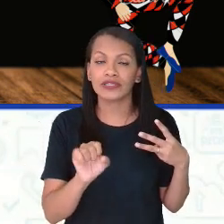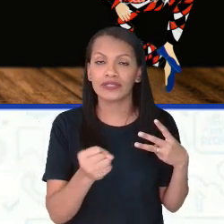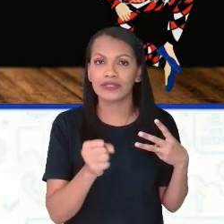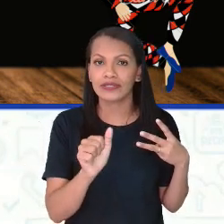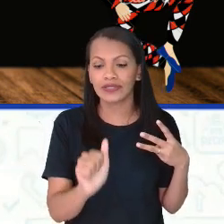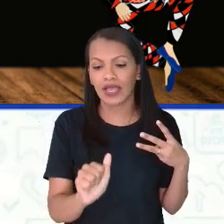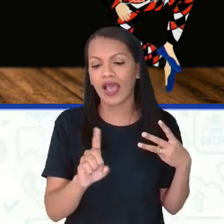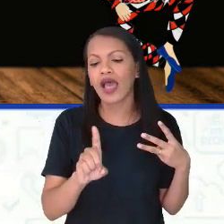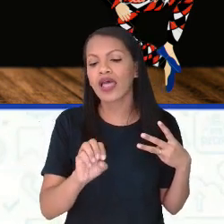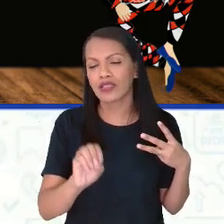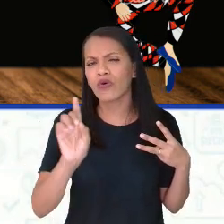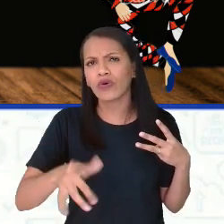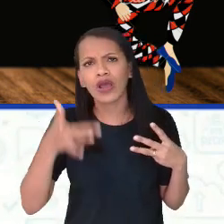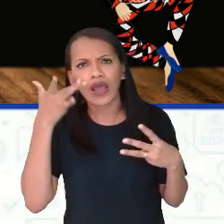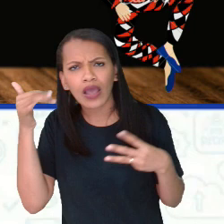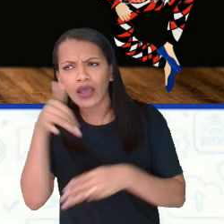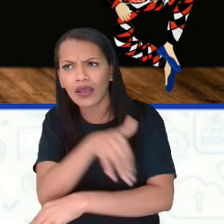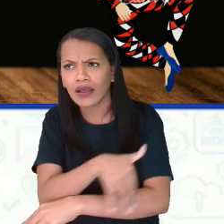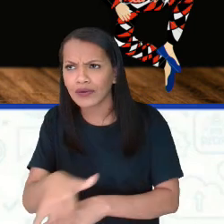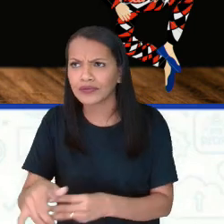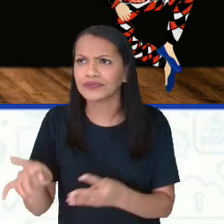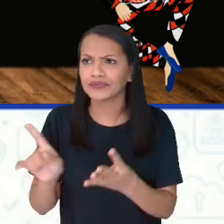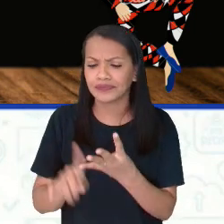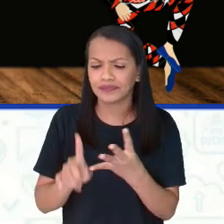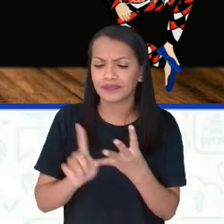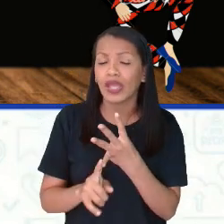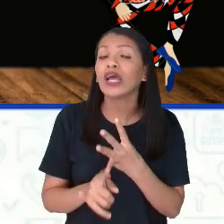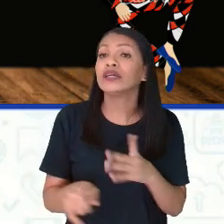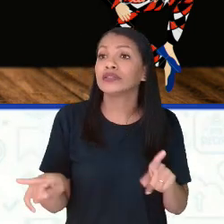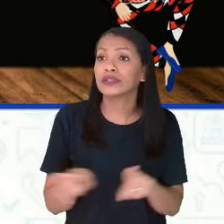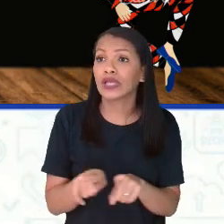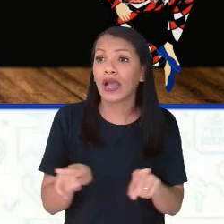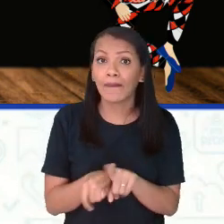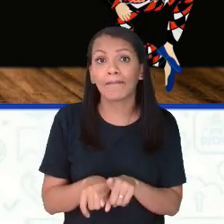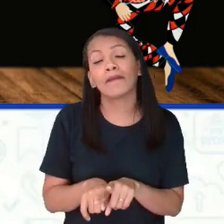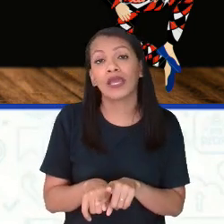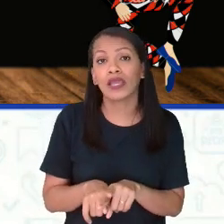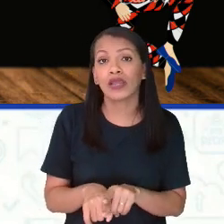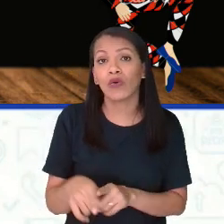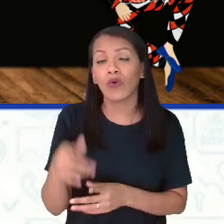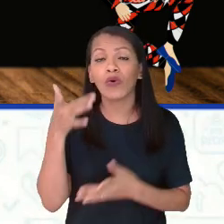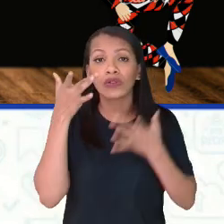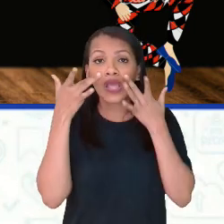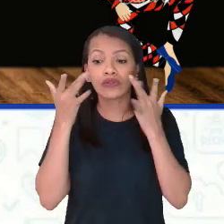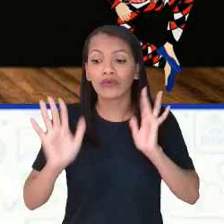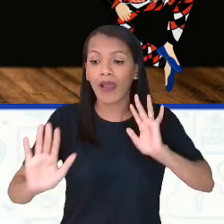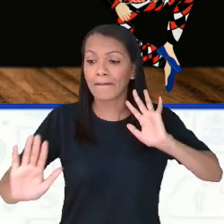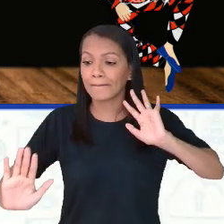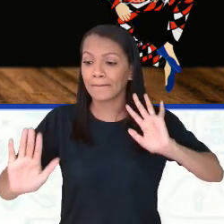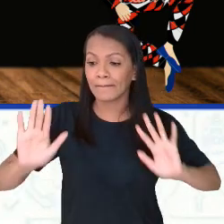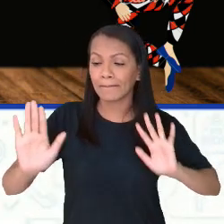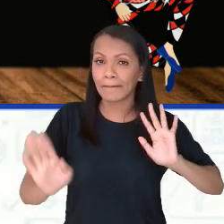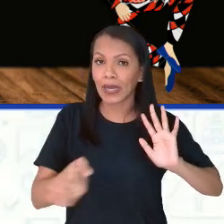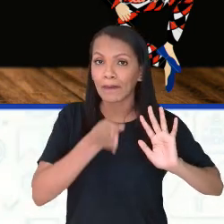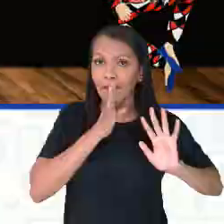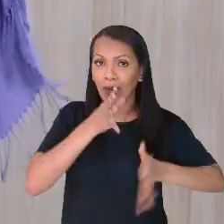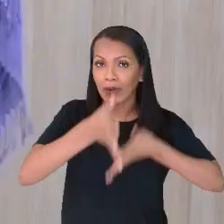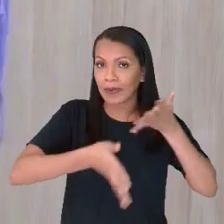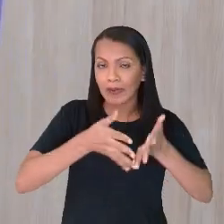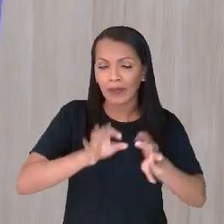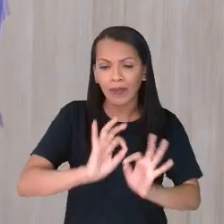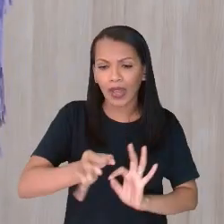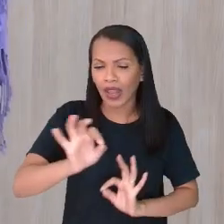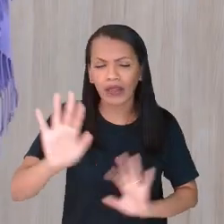né? E o teatro sem fala, que é o teatro de pantomima, tá? Não vou me alongar, só